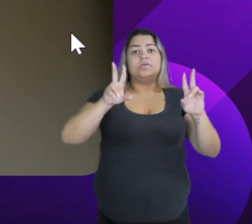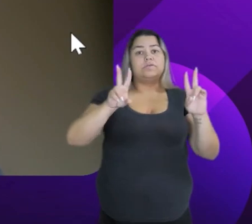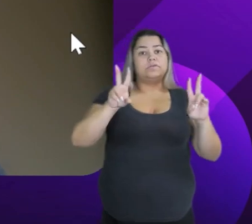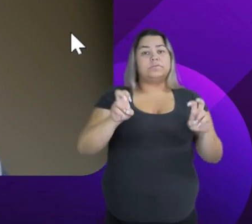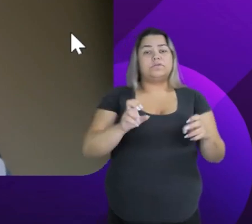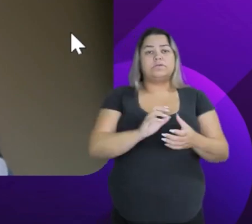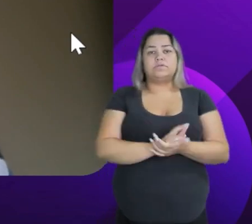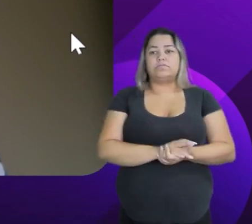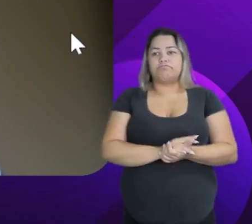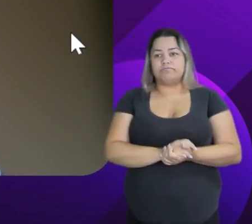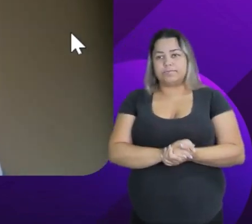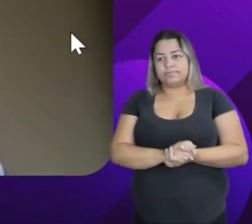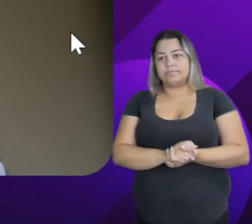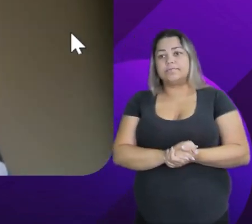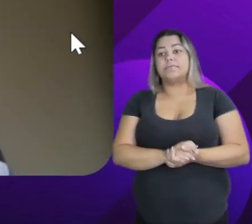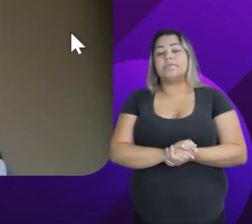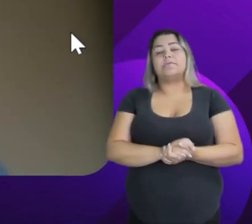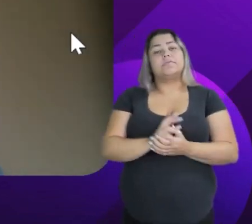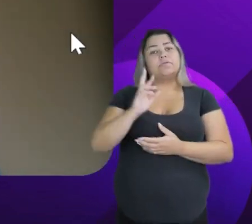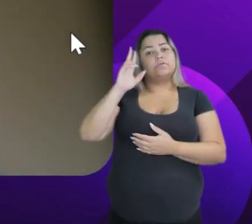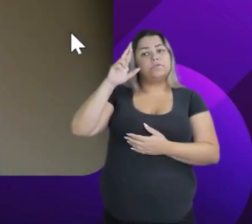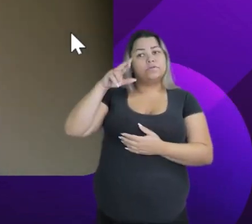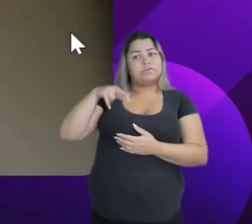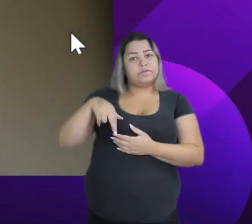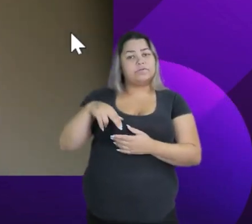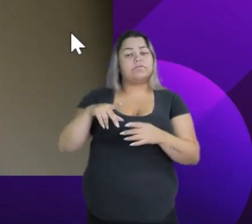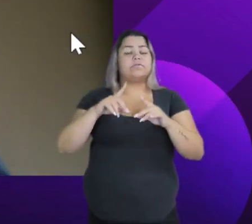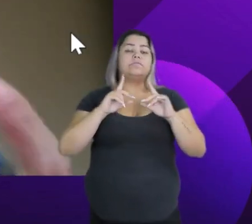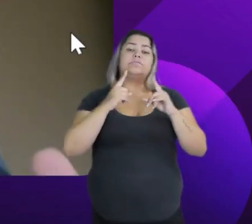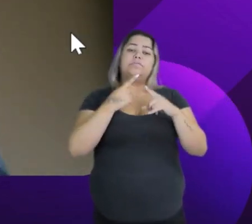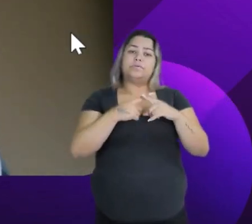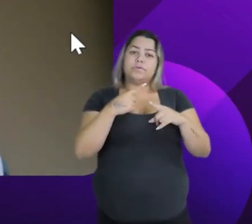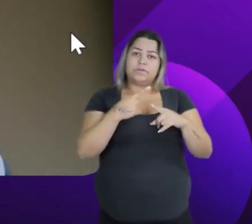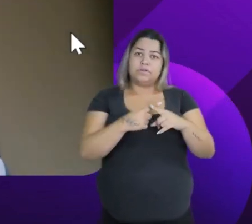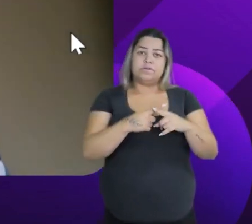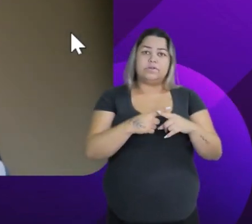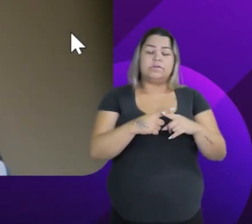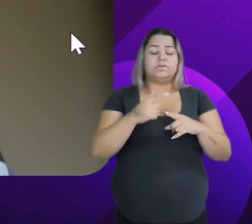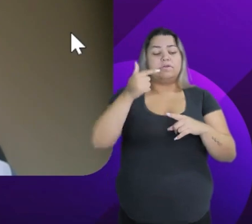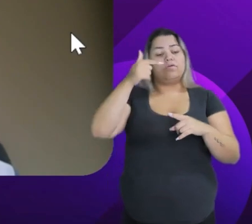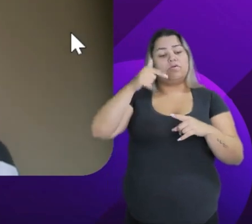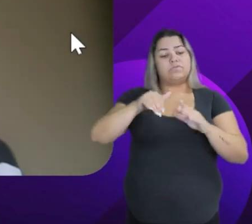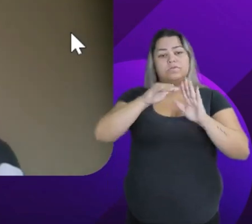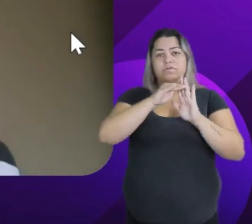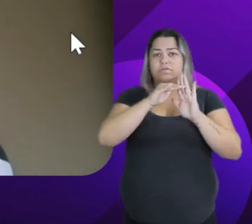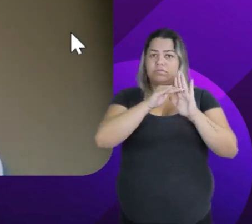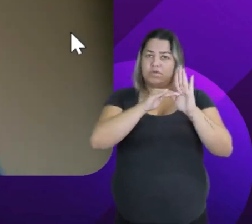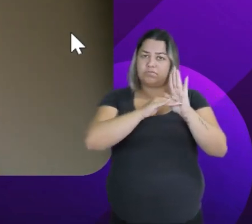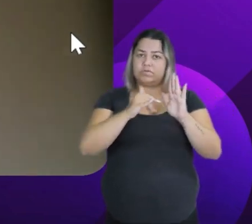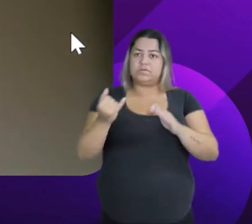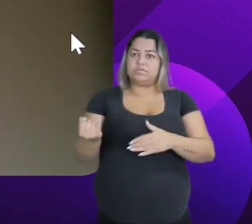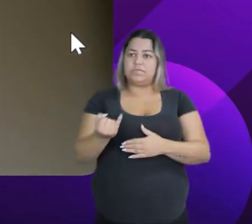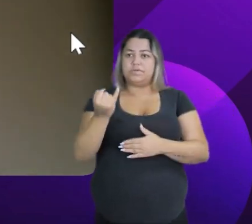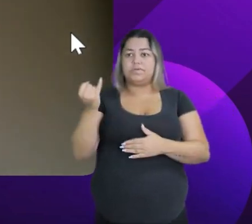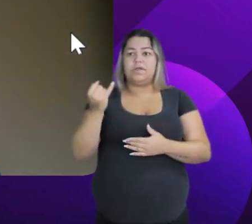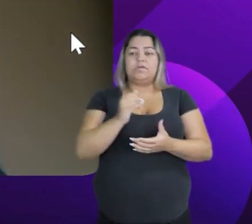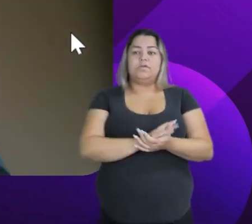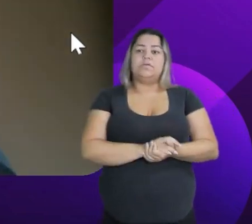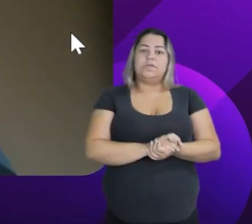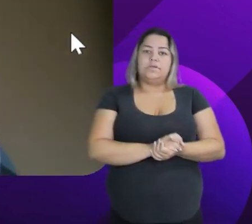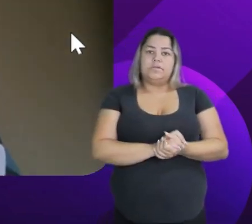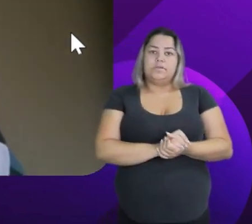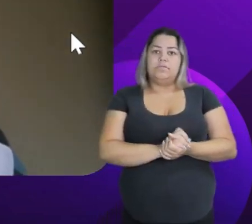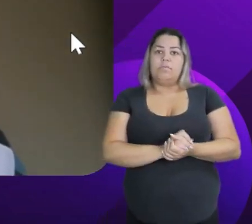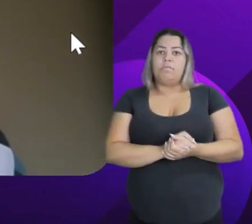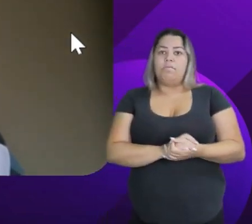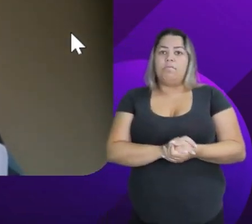né? Nem sequer trouxe essas reflexões, né? Porque está ainda em outras pautas ainda essenciais, né? E aí,